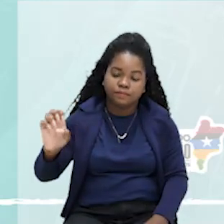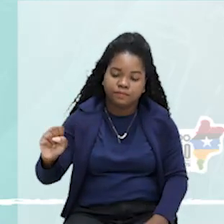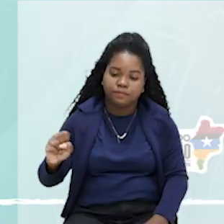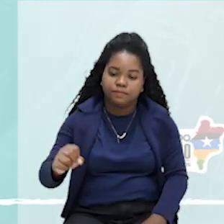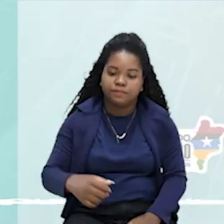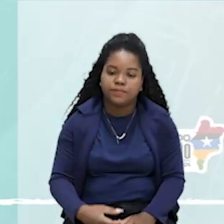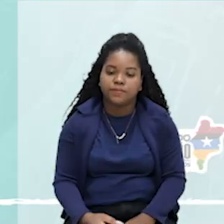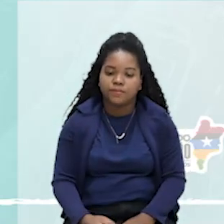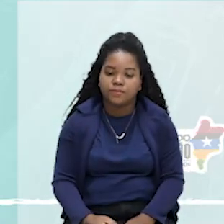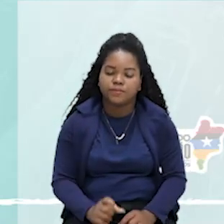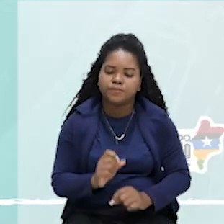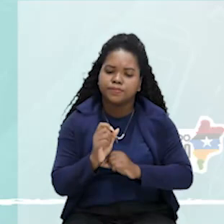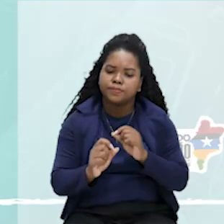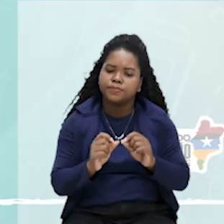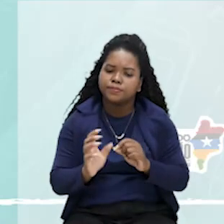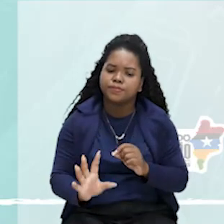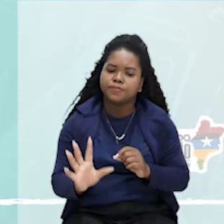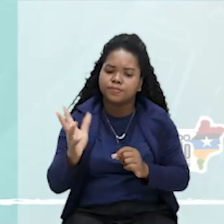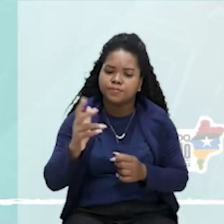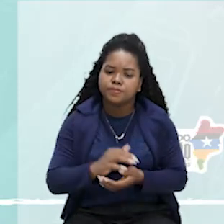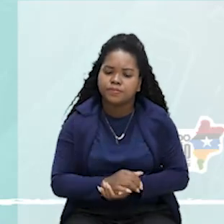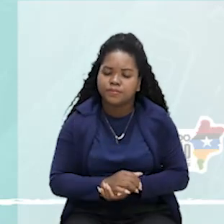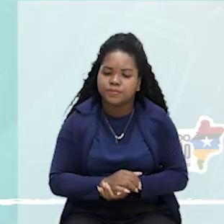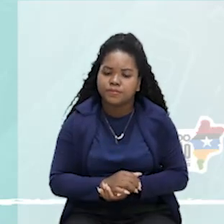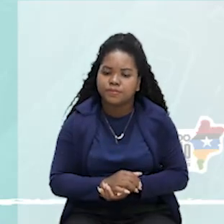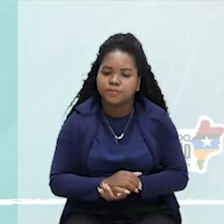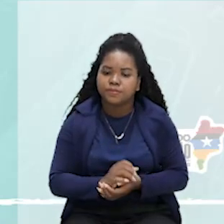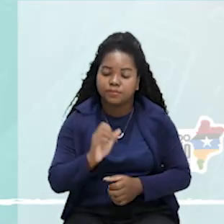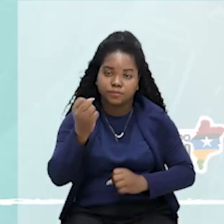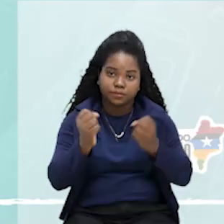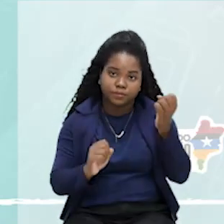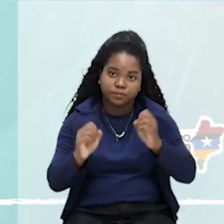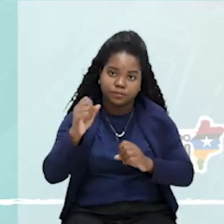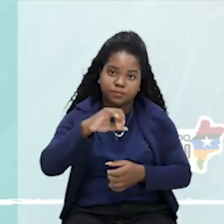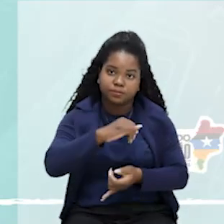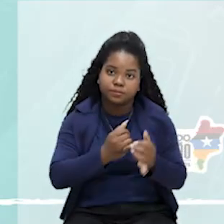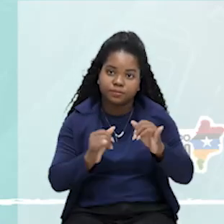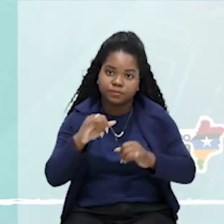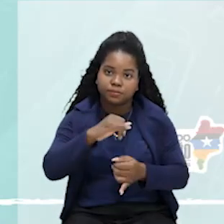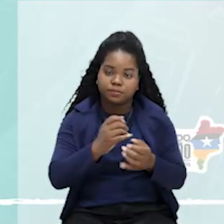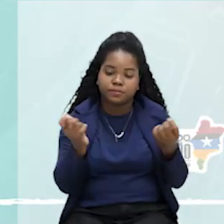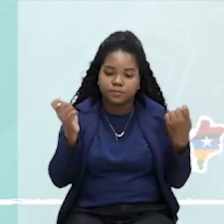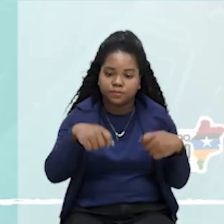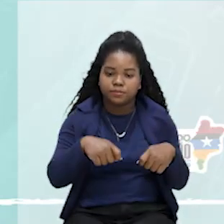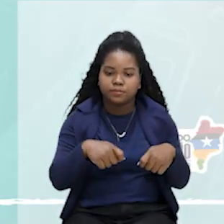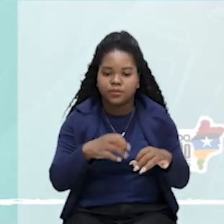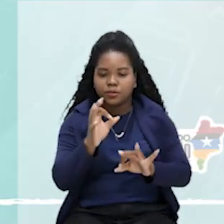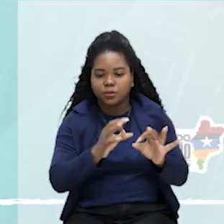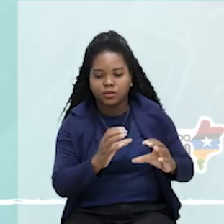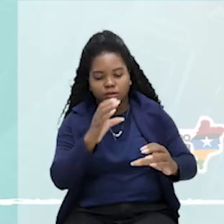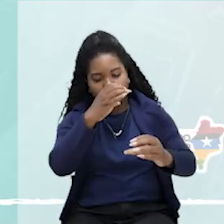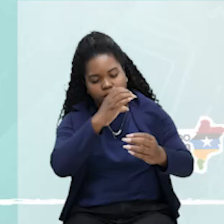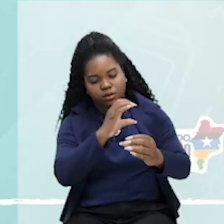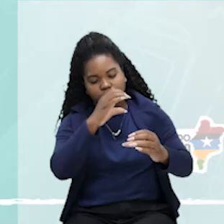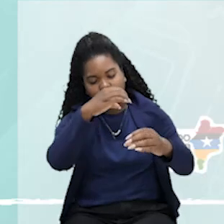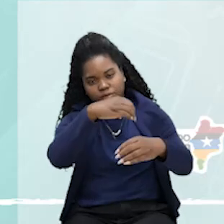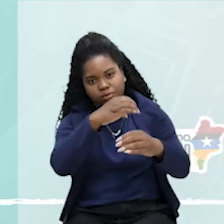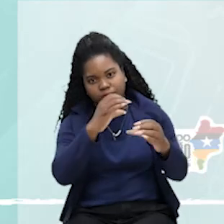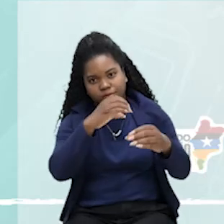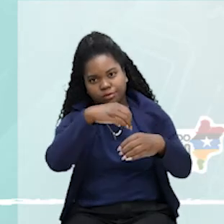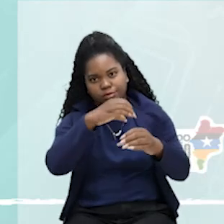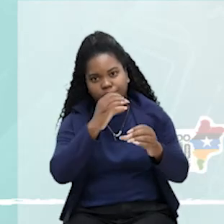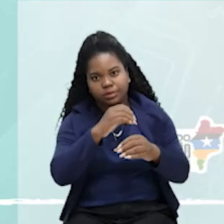aí o que acontece a indústria química ela consegue fazer em laboratório que essas